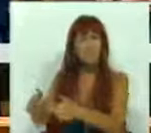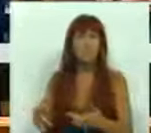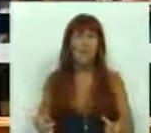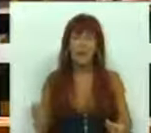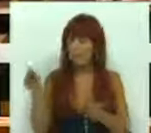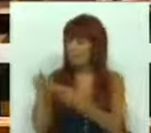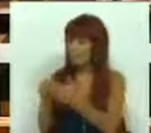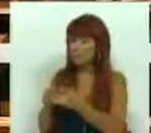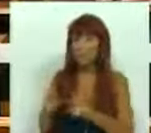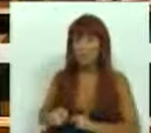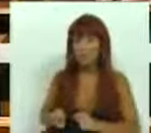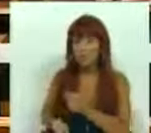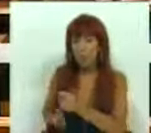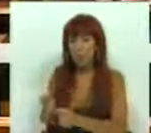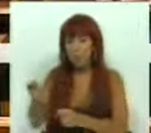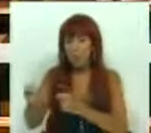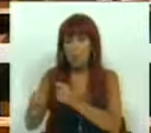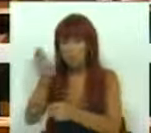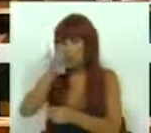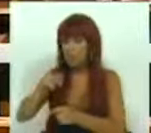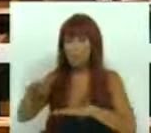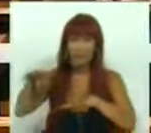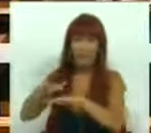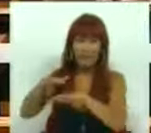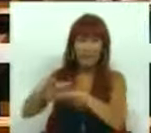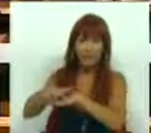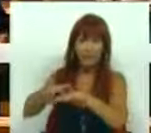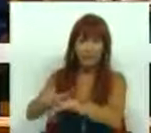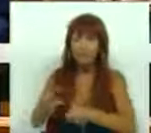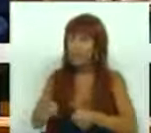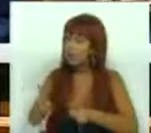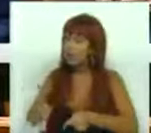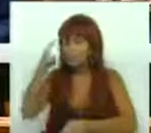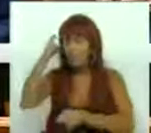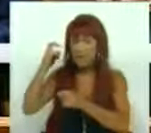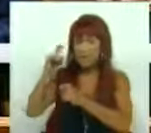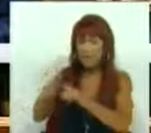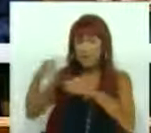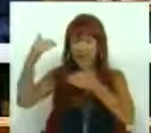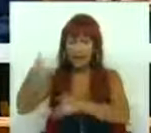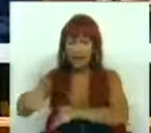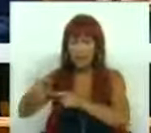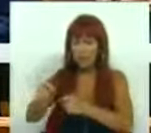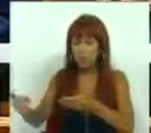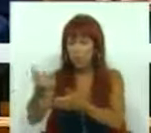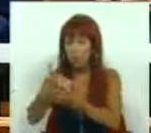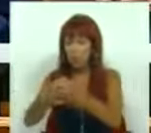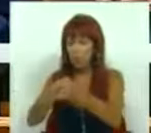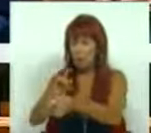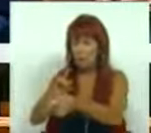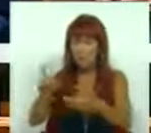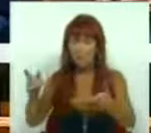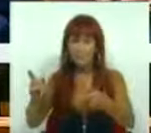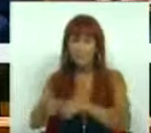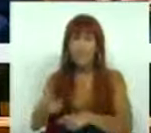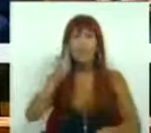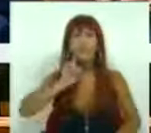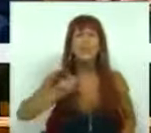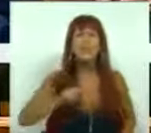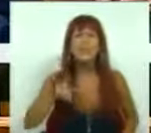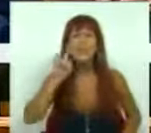é consagrada a progressividade na implantação da rede e passou a ser ponderada a limitação dos recursos.